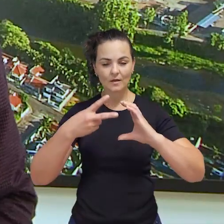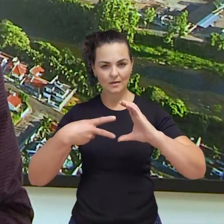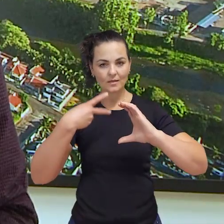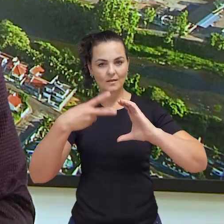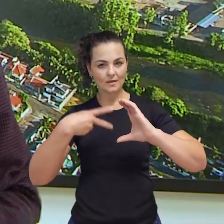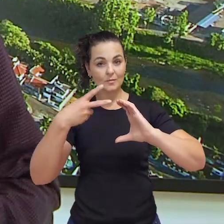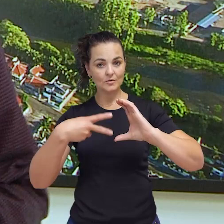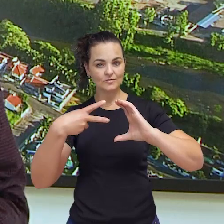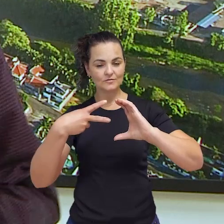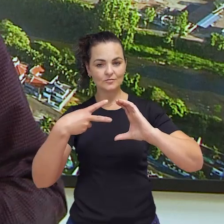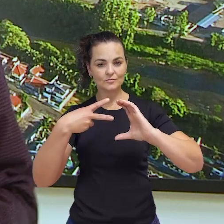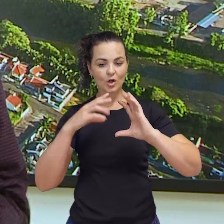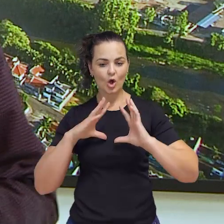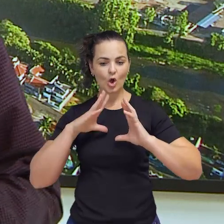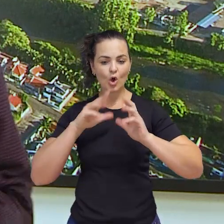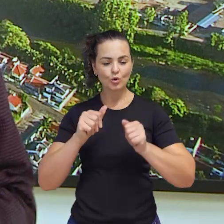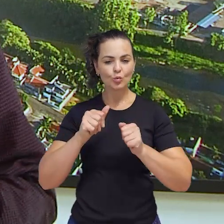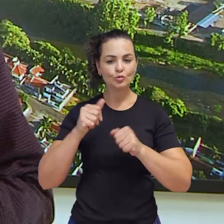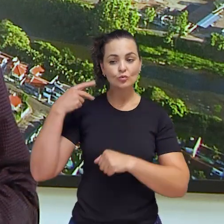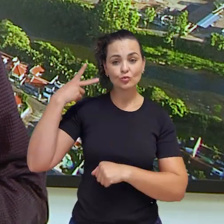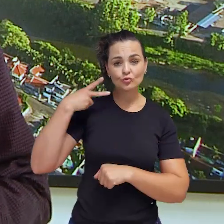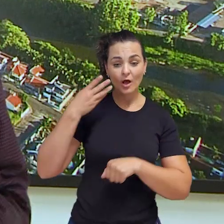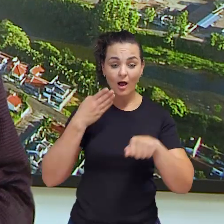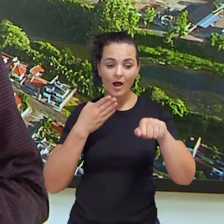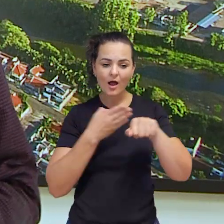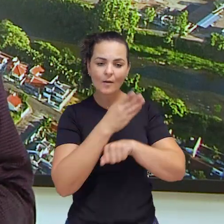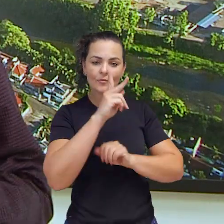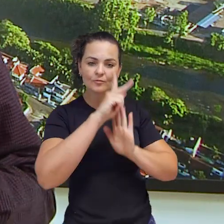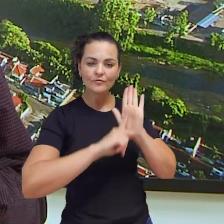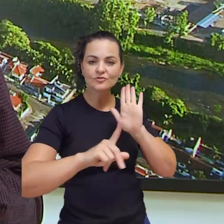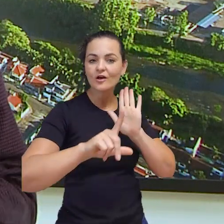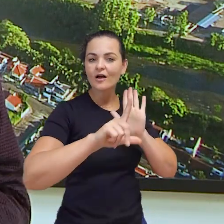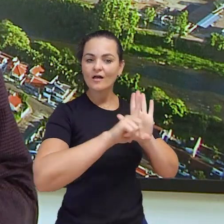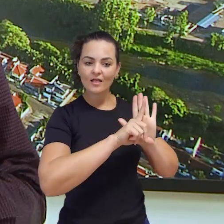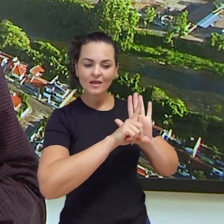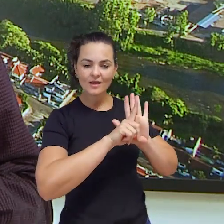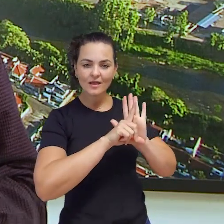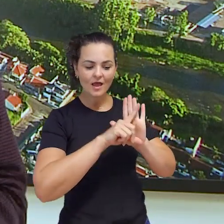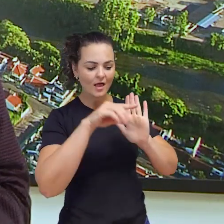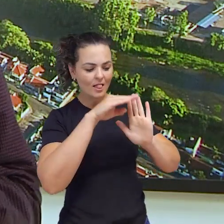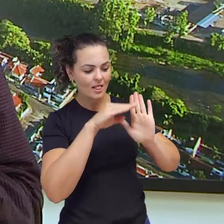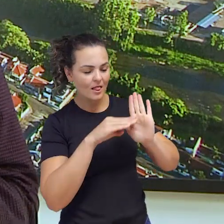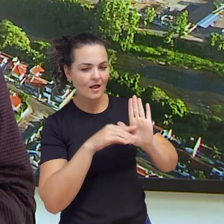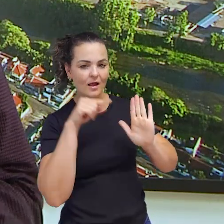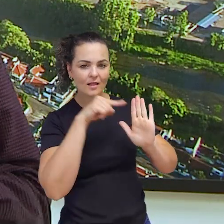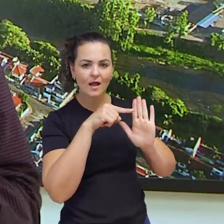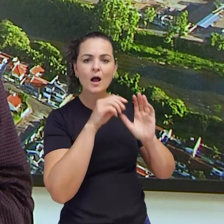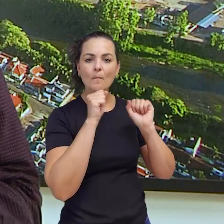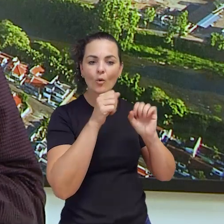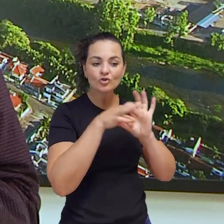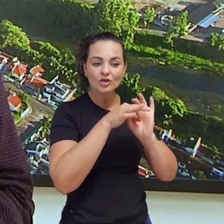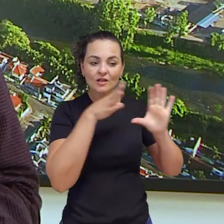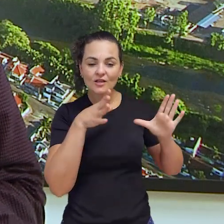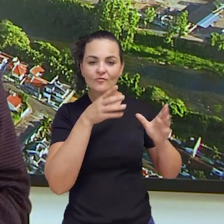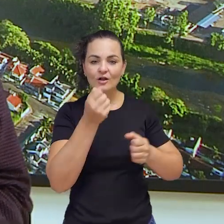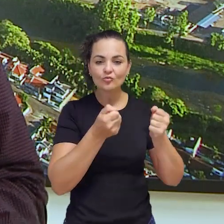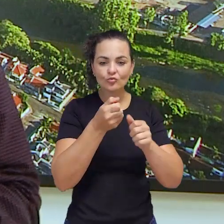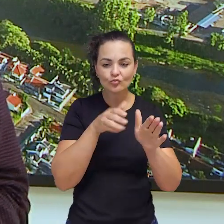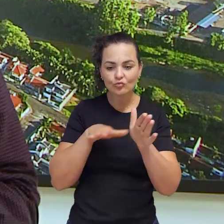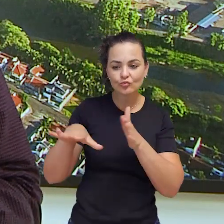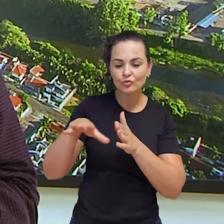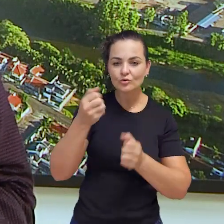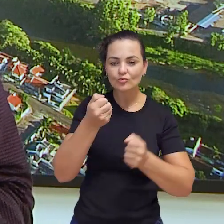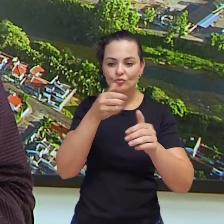na Câmara Municipal os vereadores aprovaram o projeto de lei que especifica Quem tem direito a isenção do sistema de estacionamento